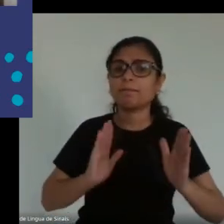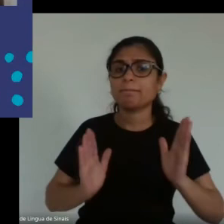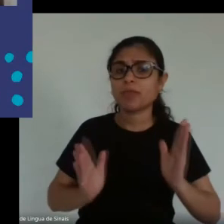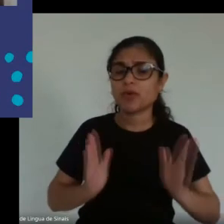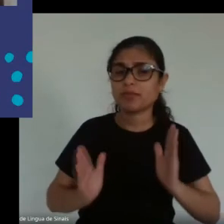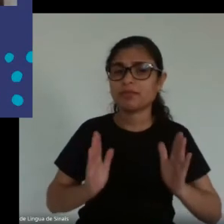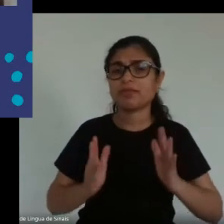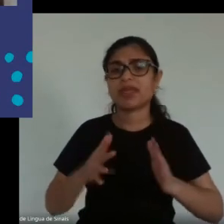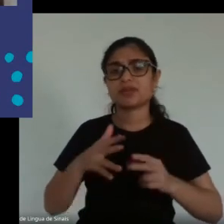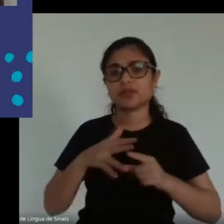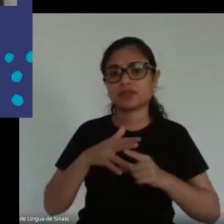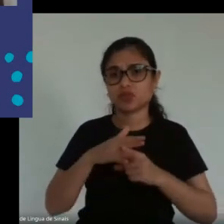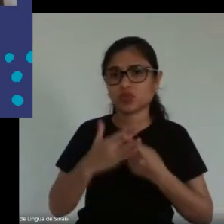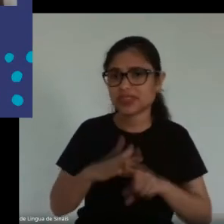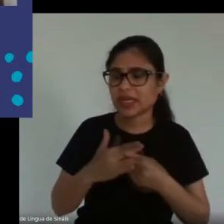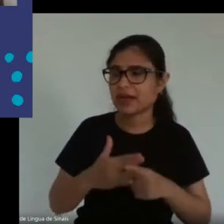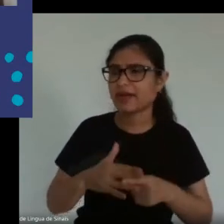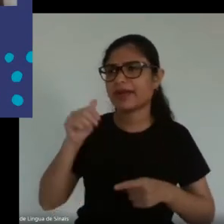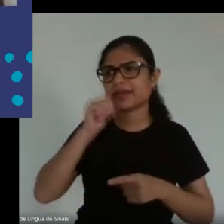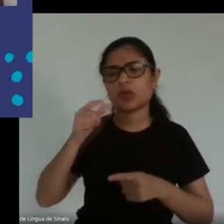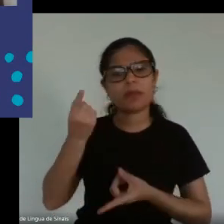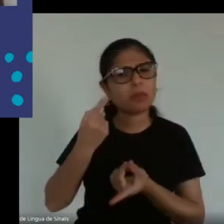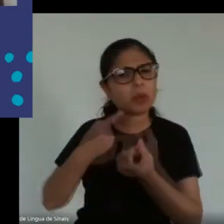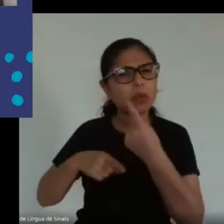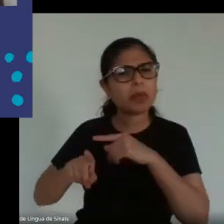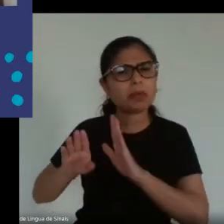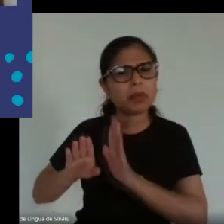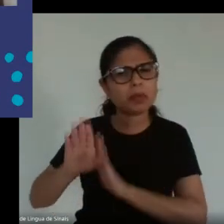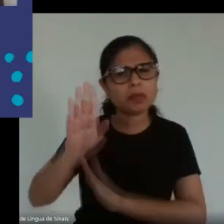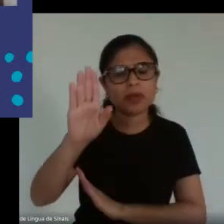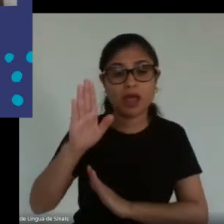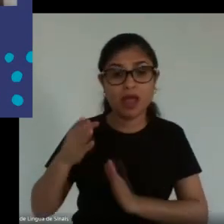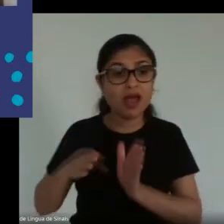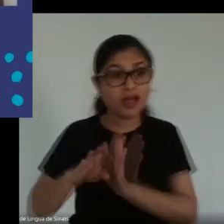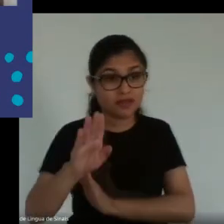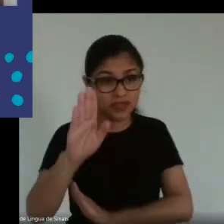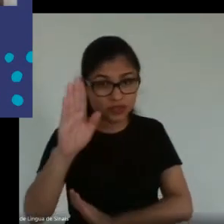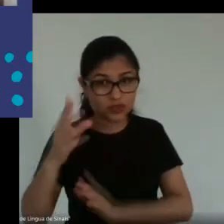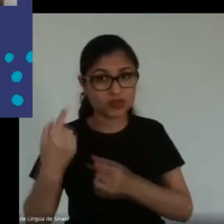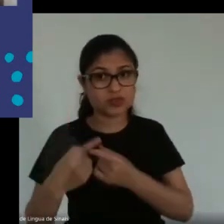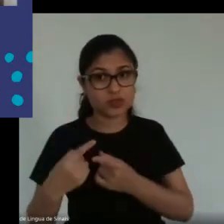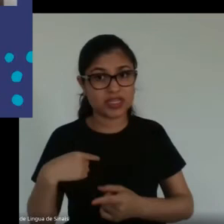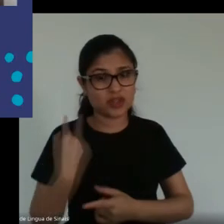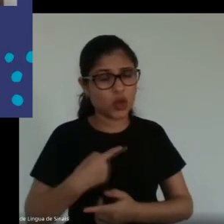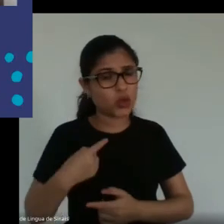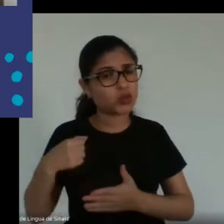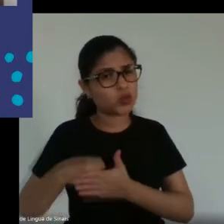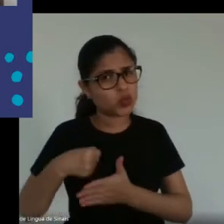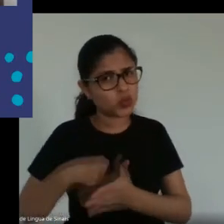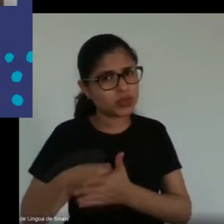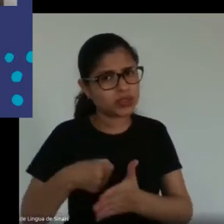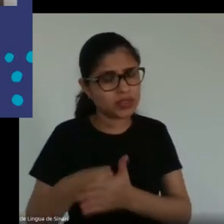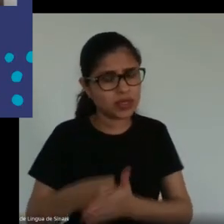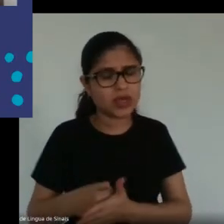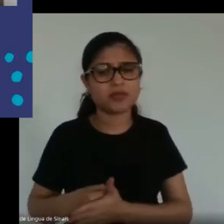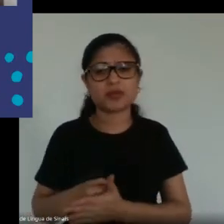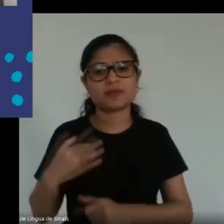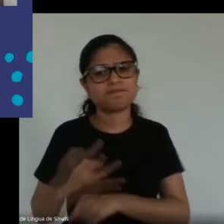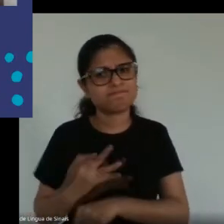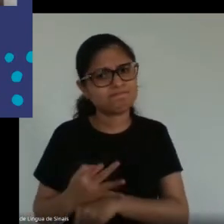mais avançaram. Avançaram porque nós lutamos. Avançou porque nós resistimos. Porque o fato da